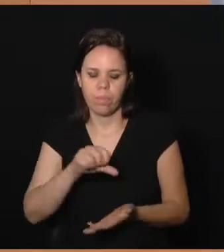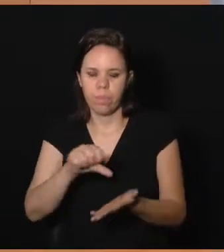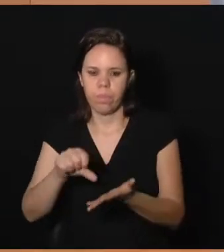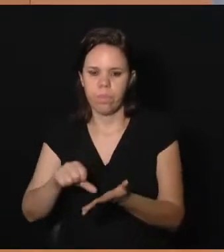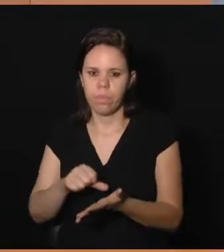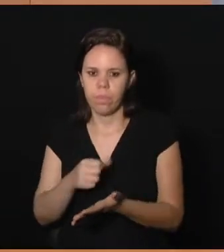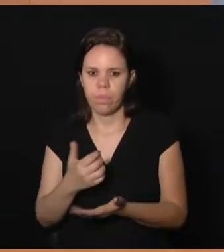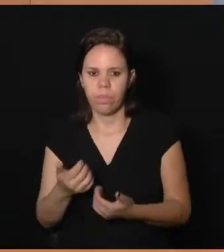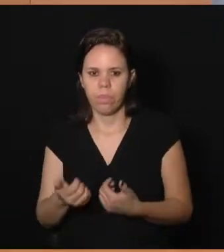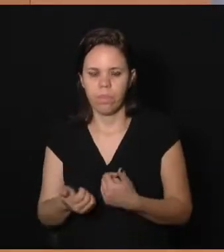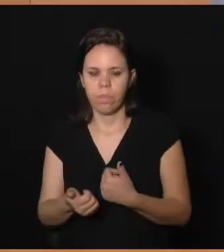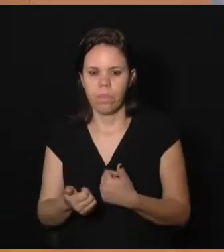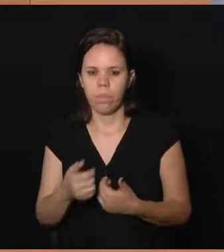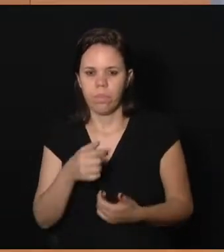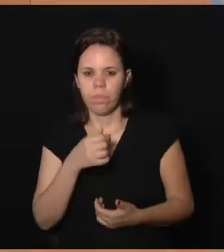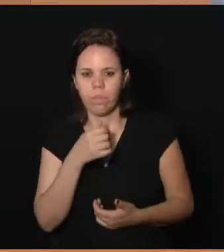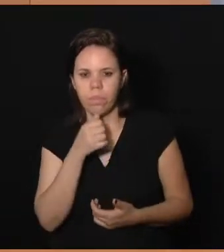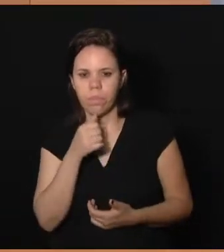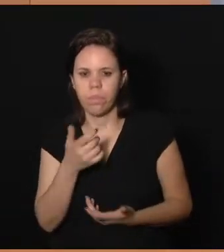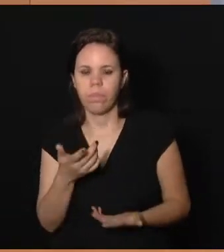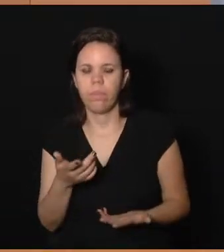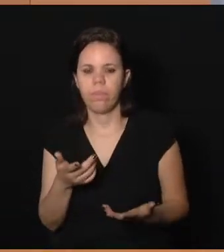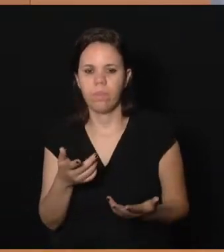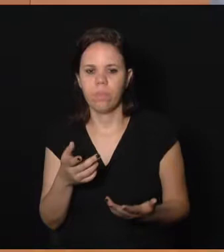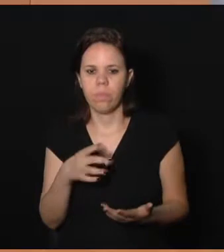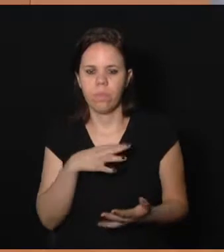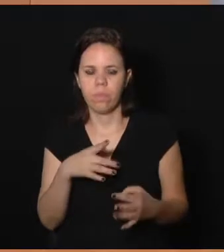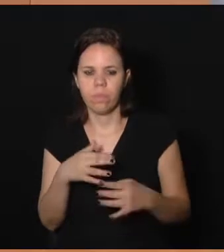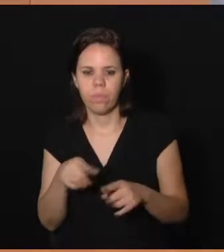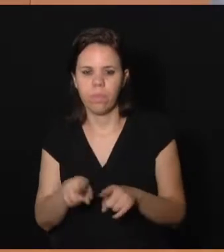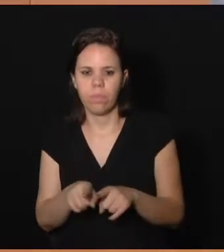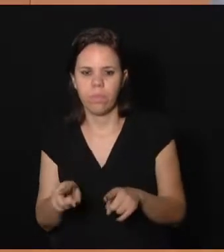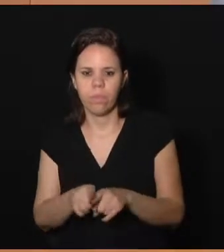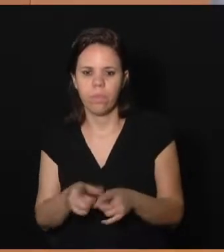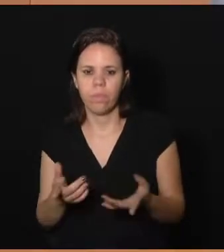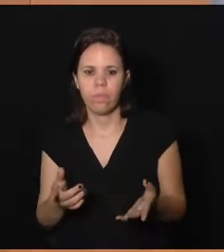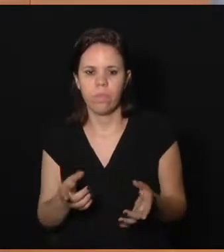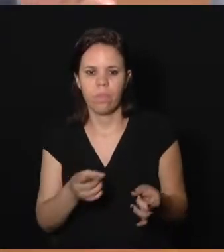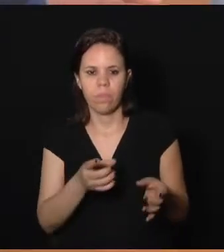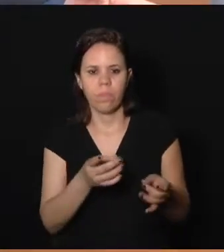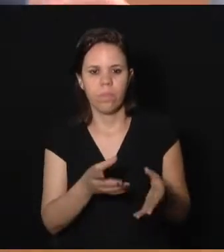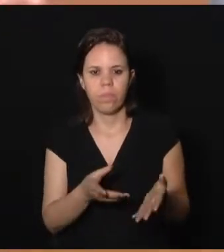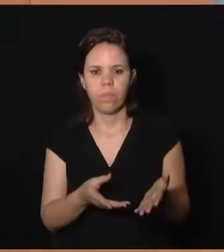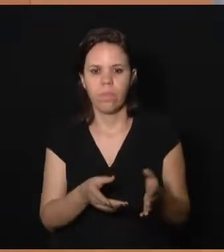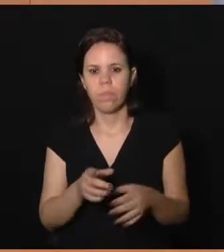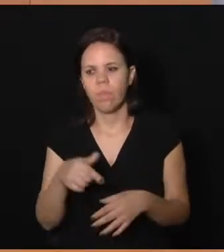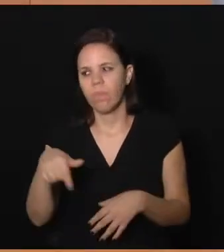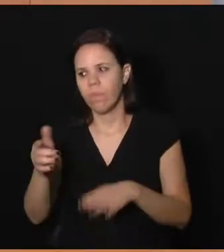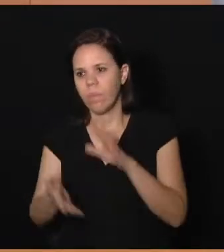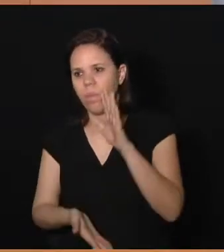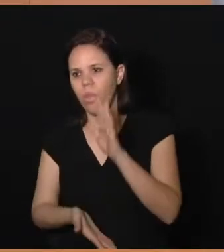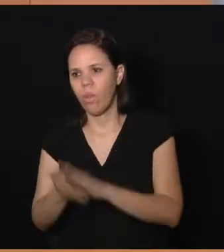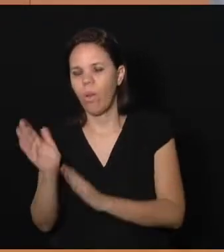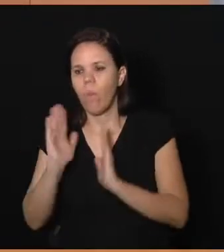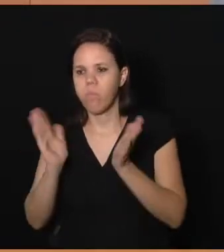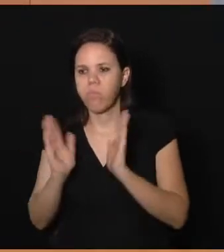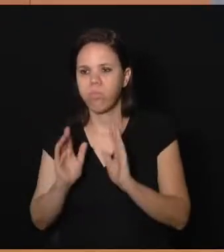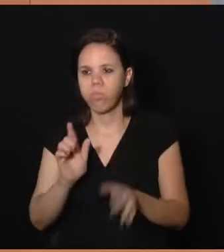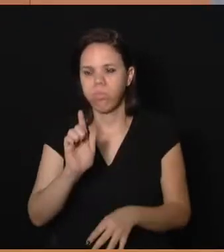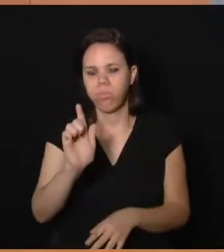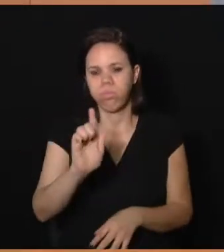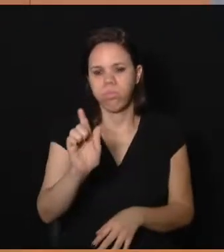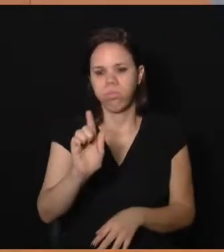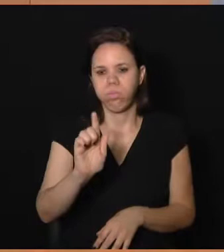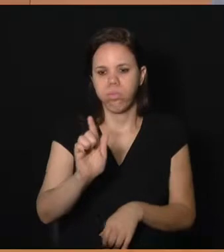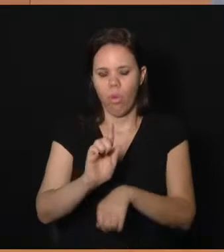né? Então essas exportações, na sua grande maioria, saem por Guarulhos. Já foi feito um trabalho pela Câmara de Comércio Exterior